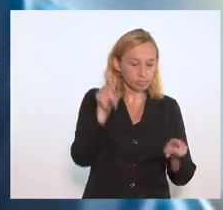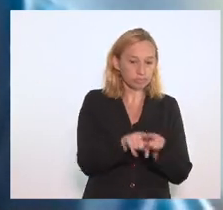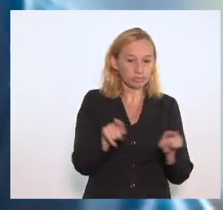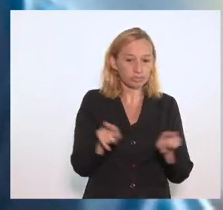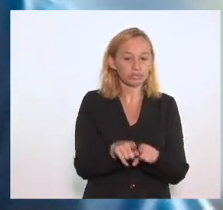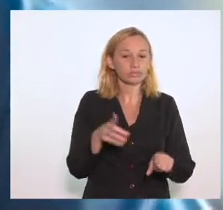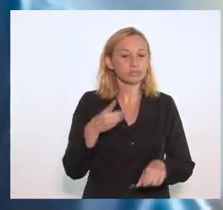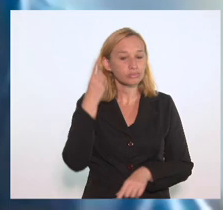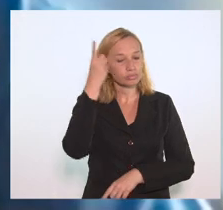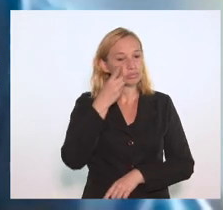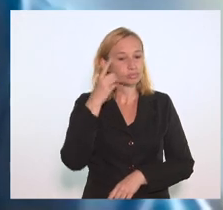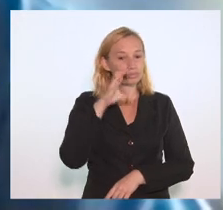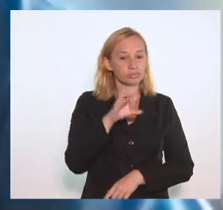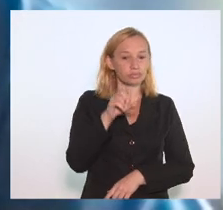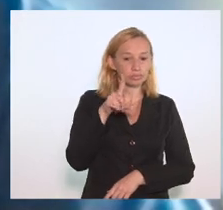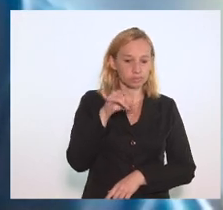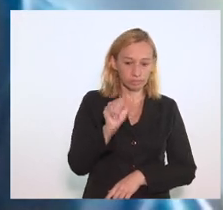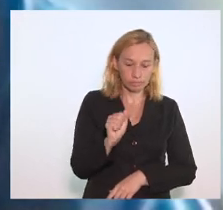deputada Célia Jordão